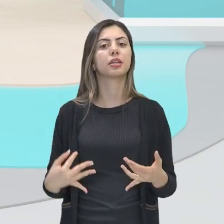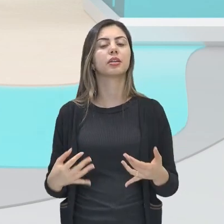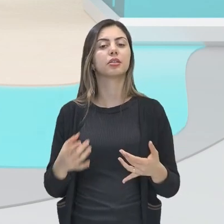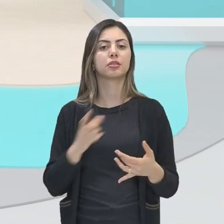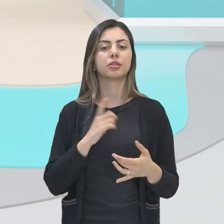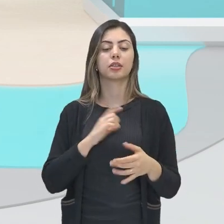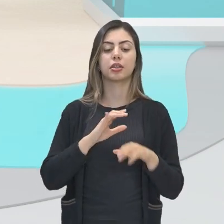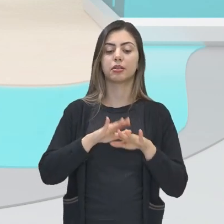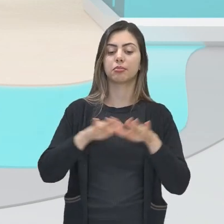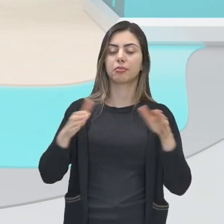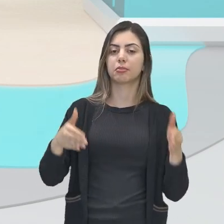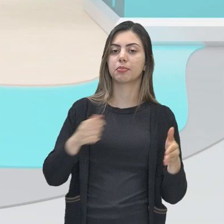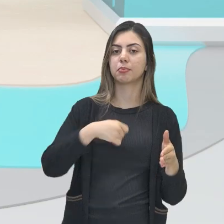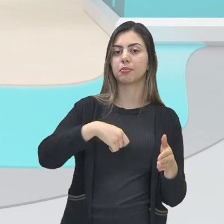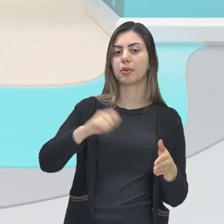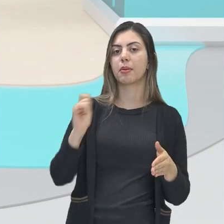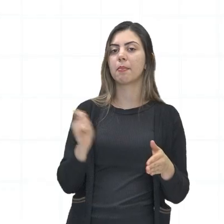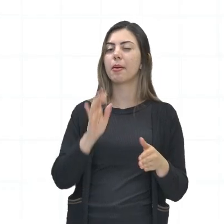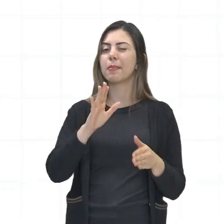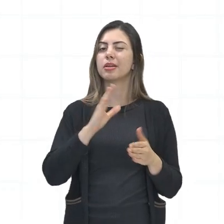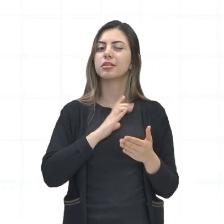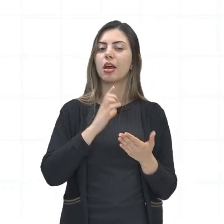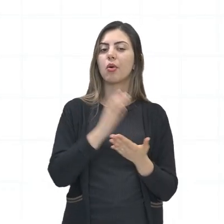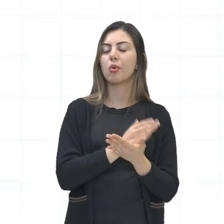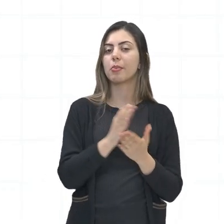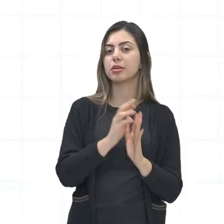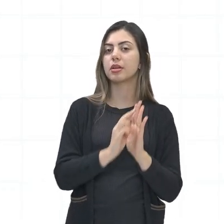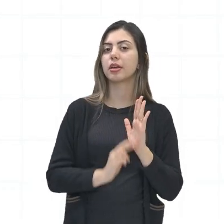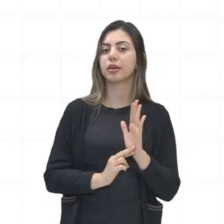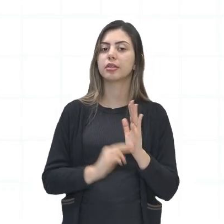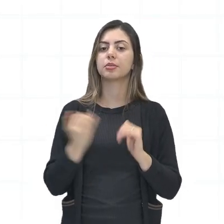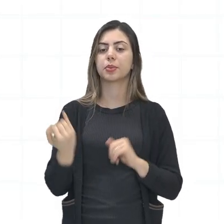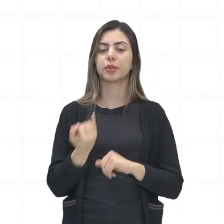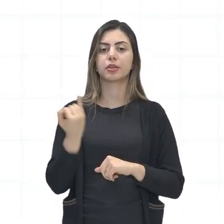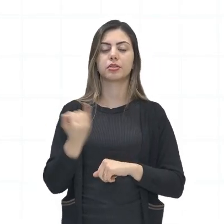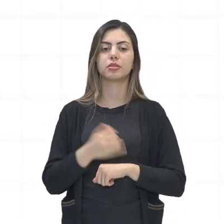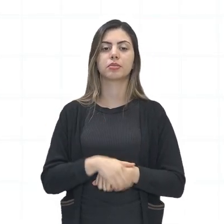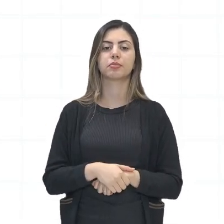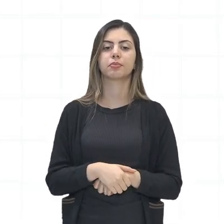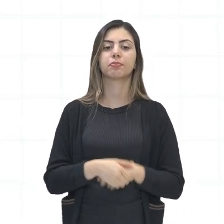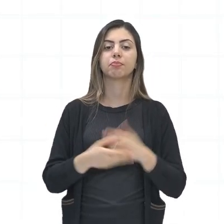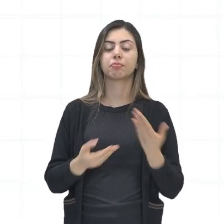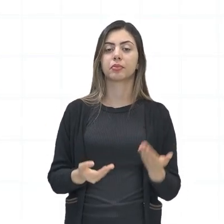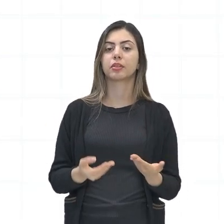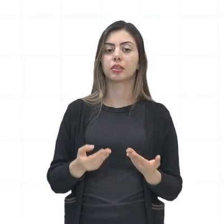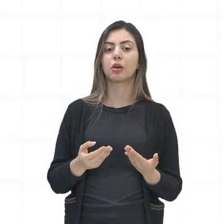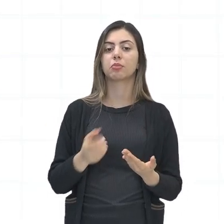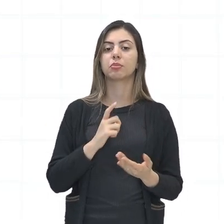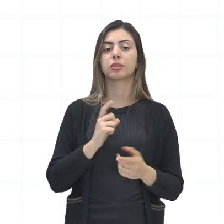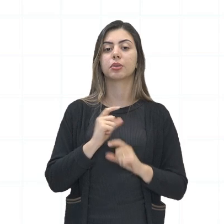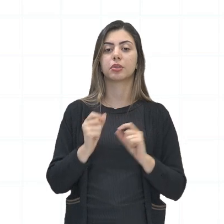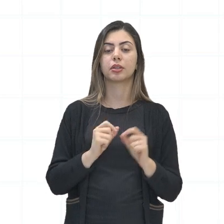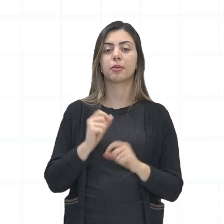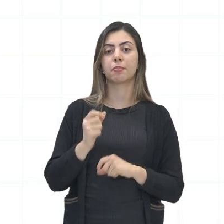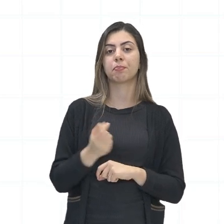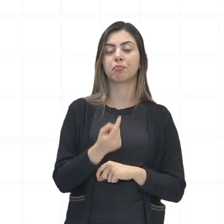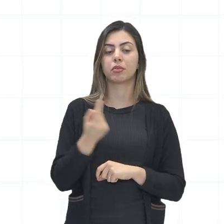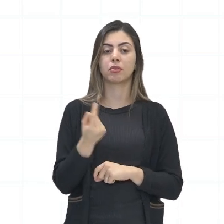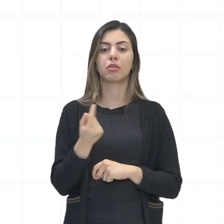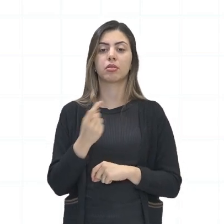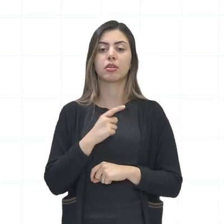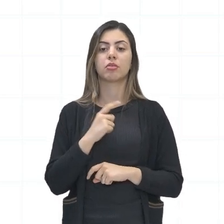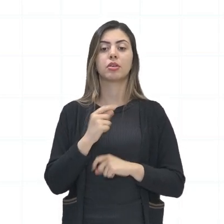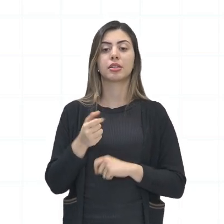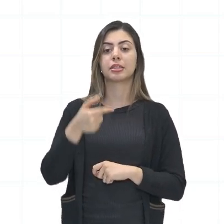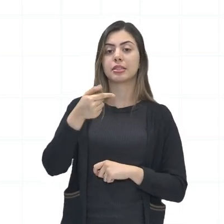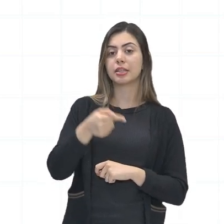mesa, vamos ver aí um pouquinho sobre as regras dele. Então, as partidas individuais são divididas em 7